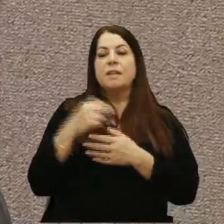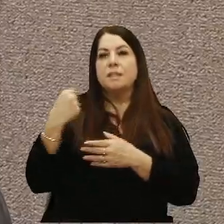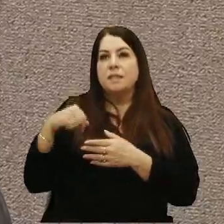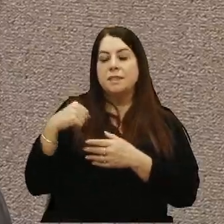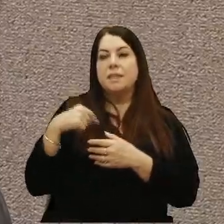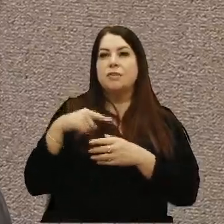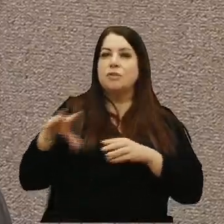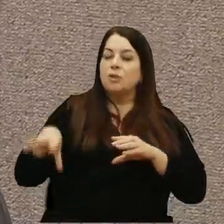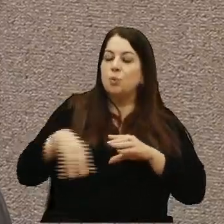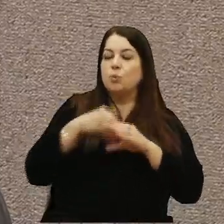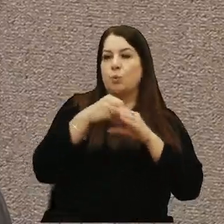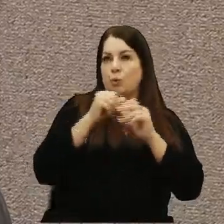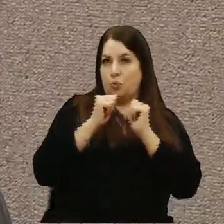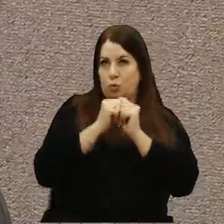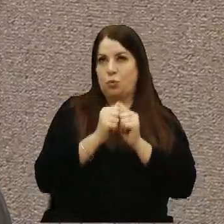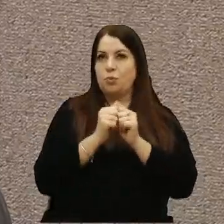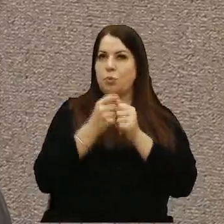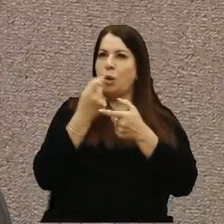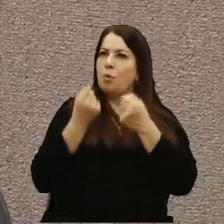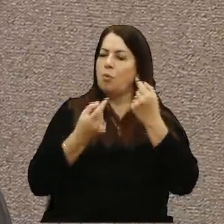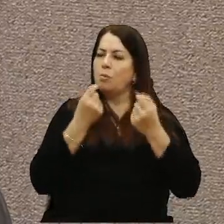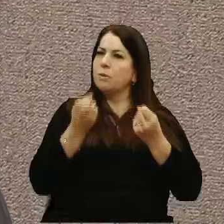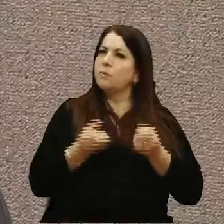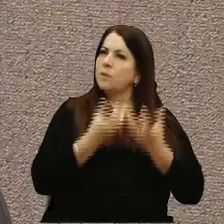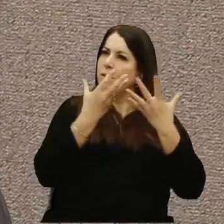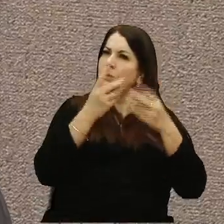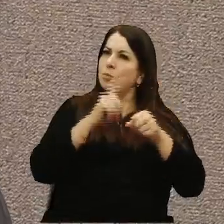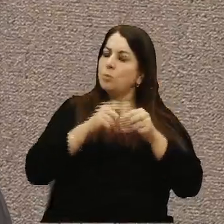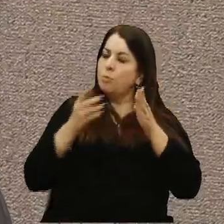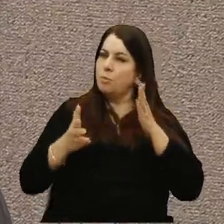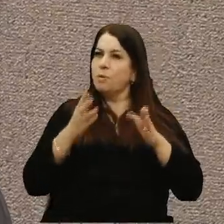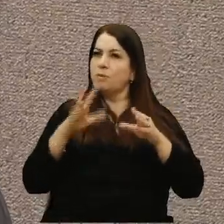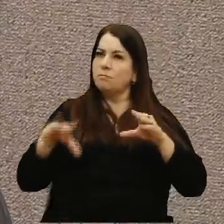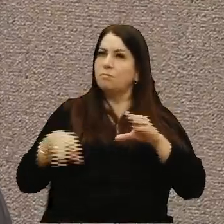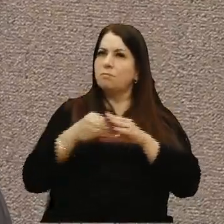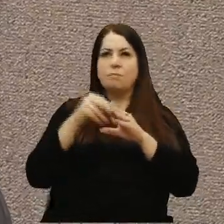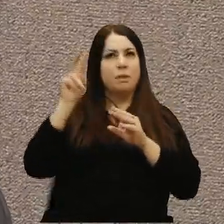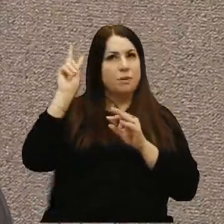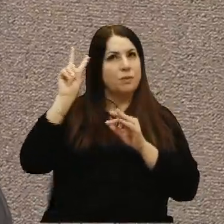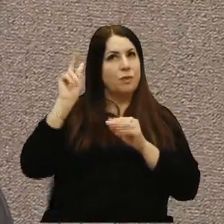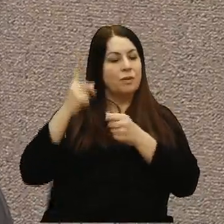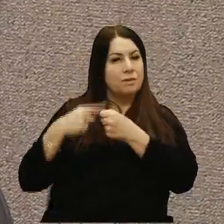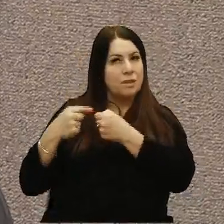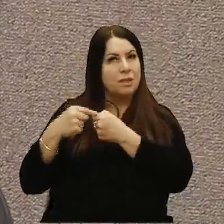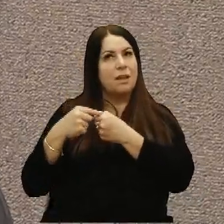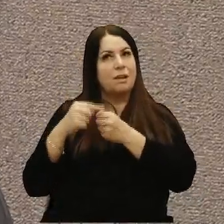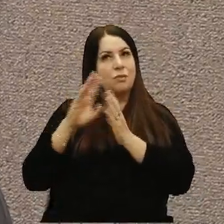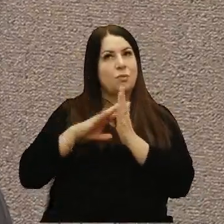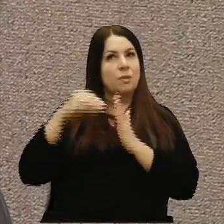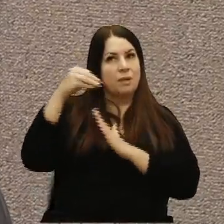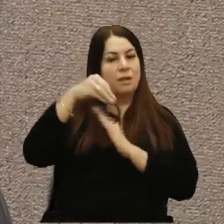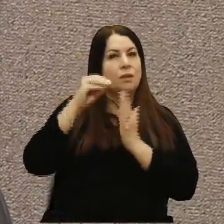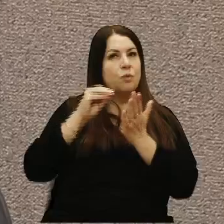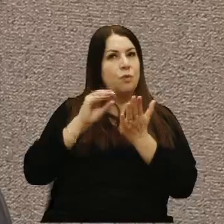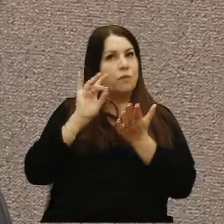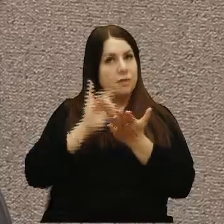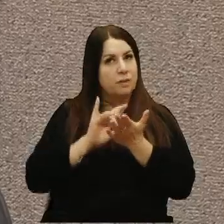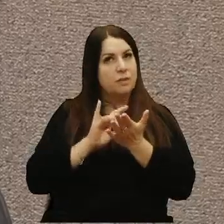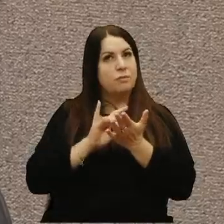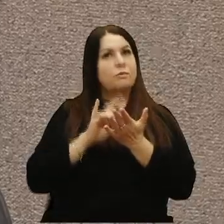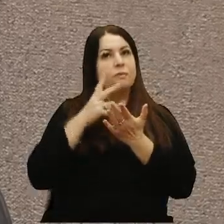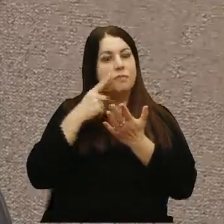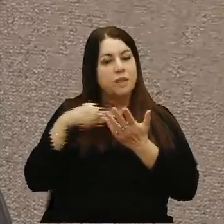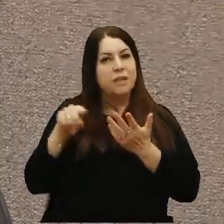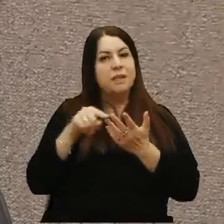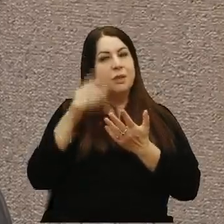necessidade de incluir algumas celebrações, alguns momentos que fazem parte da história da nossa cidade no calendário oficial, muito para reforçar, para que a